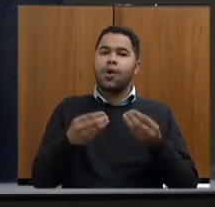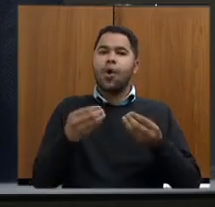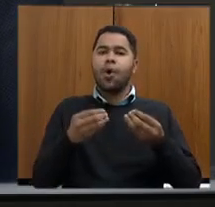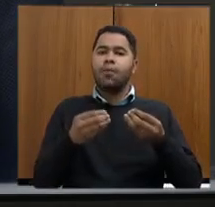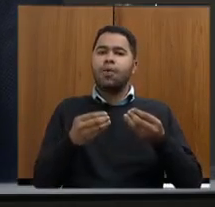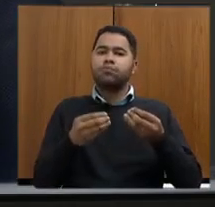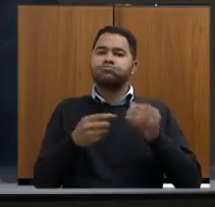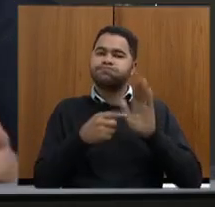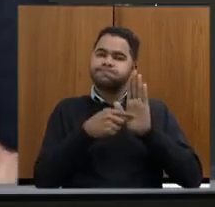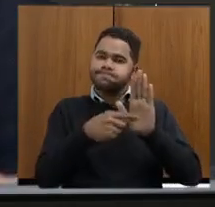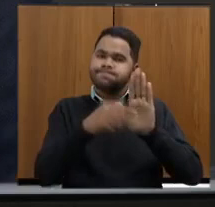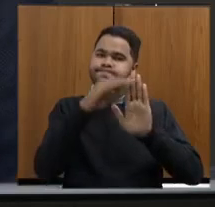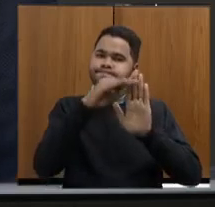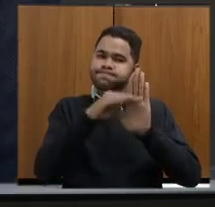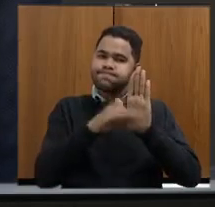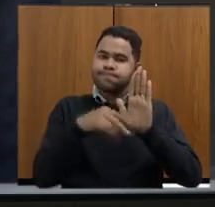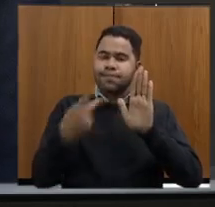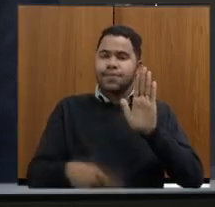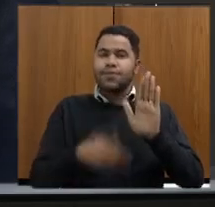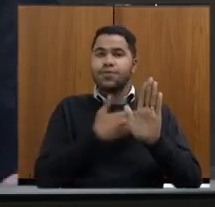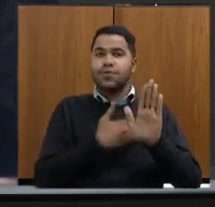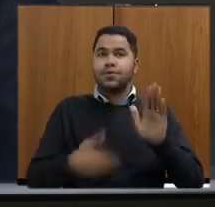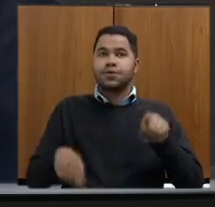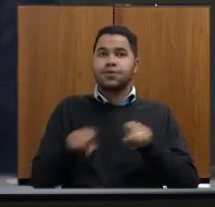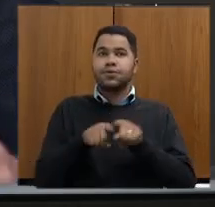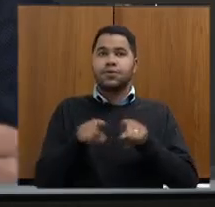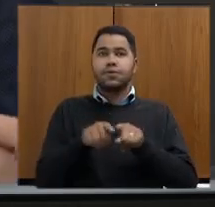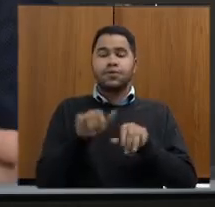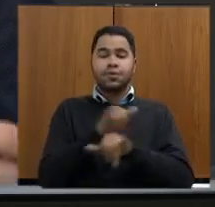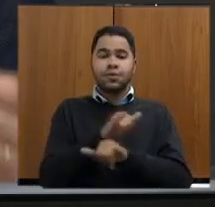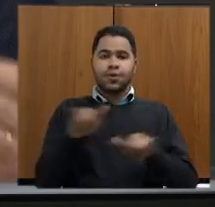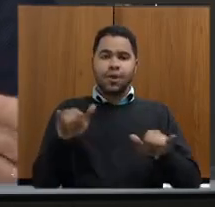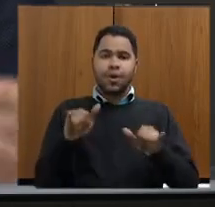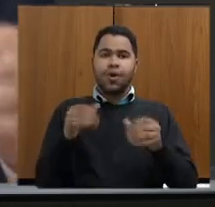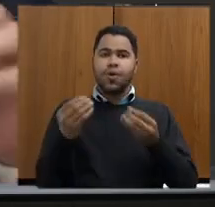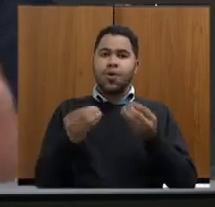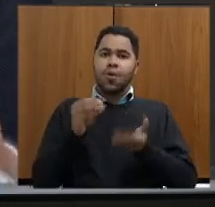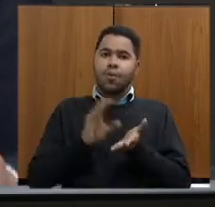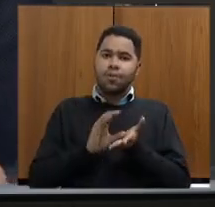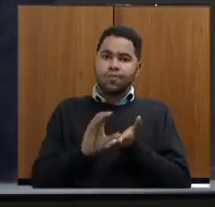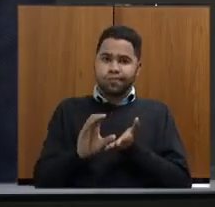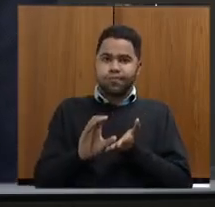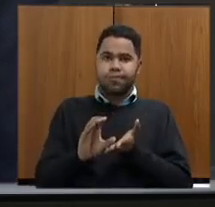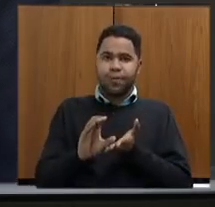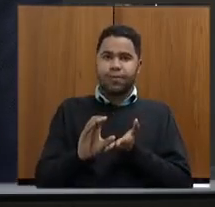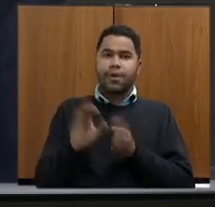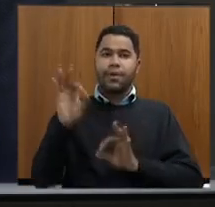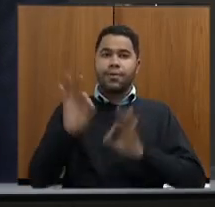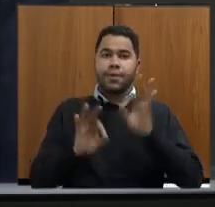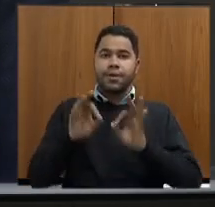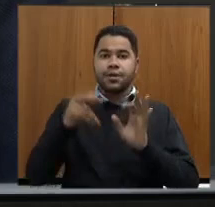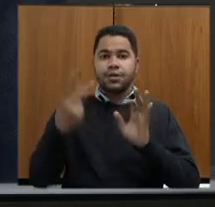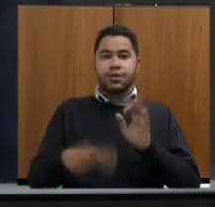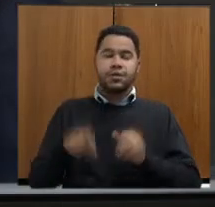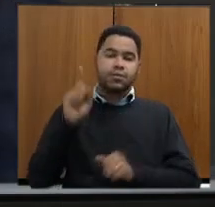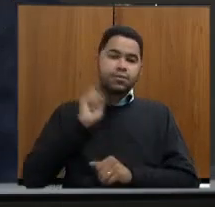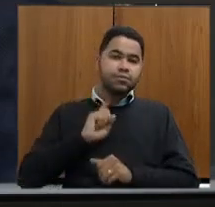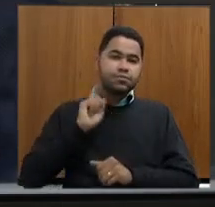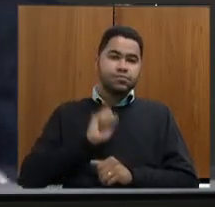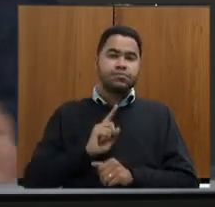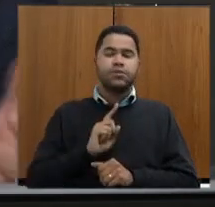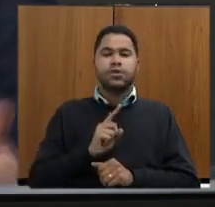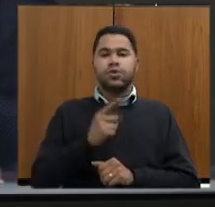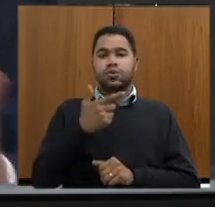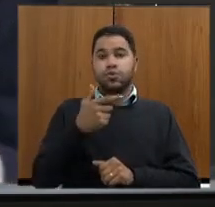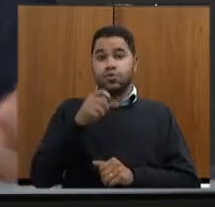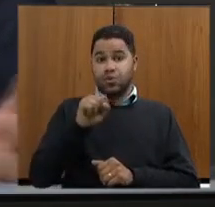lembrar também aumentar também do do nível de investimento tá pronto planejado para Minas Gerais de